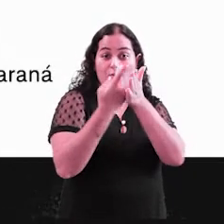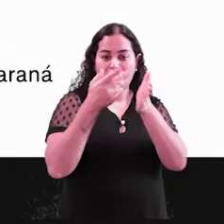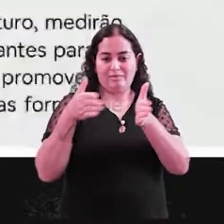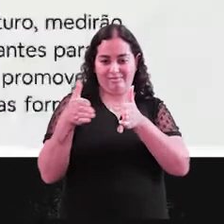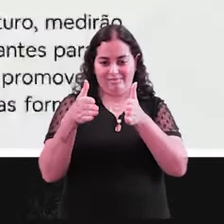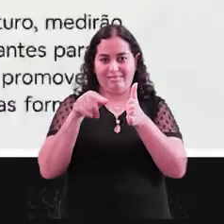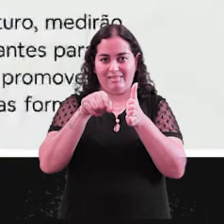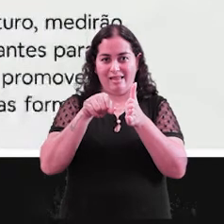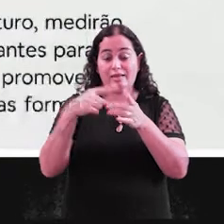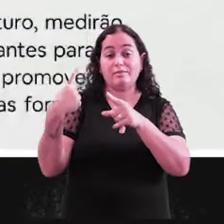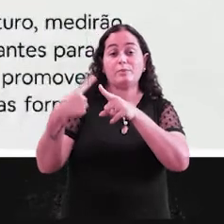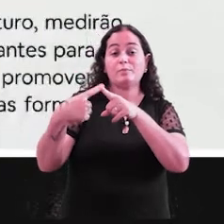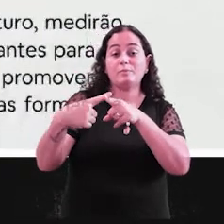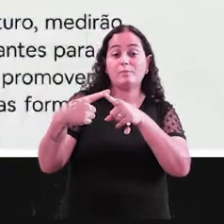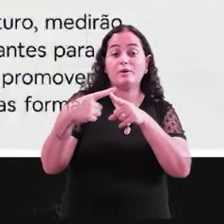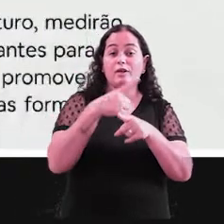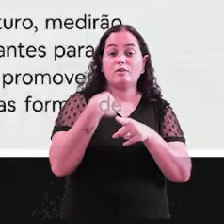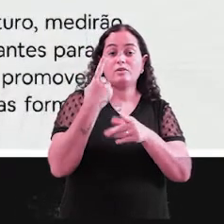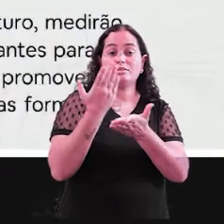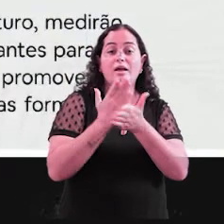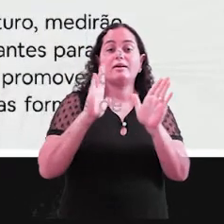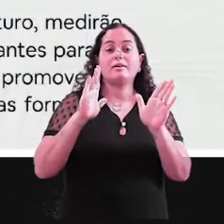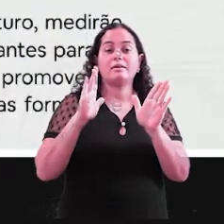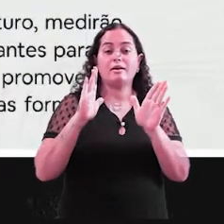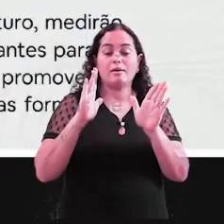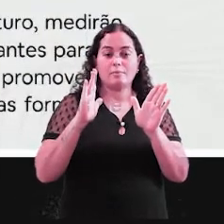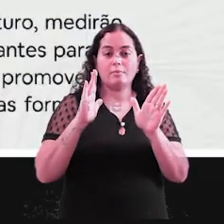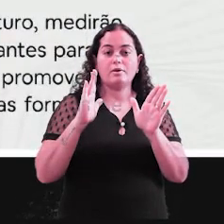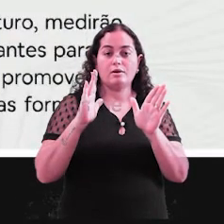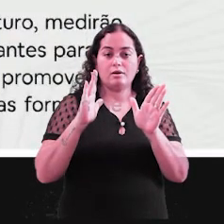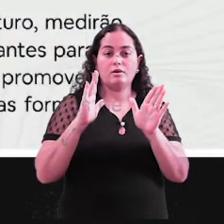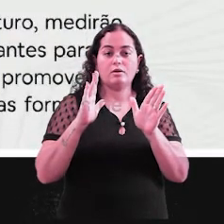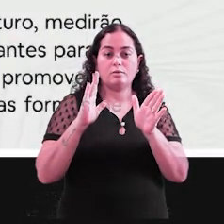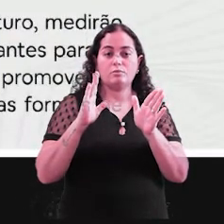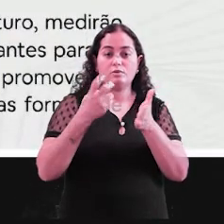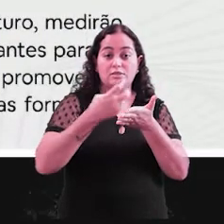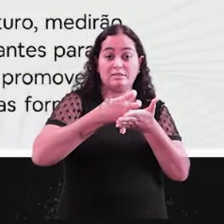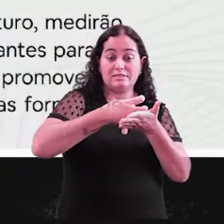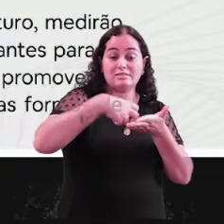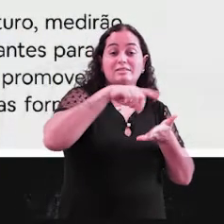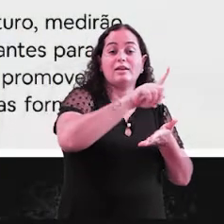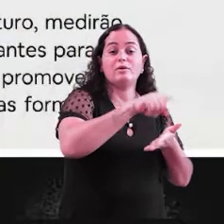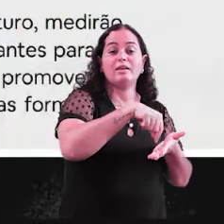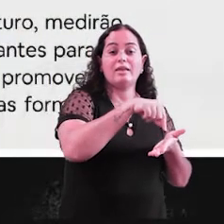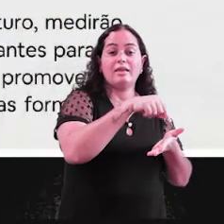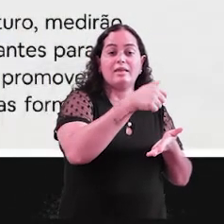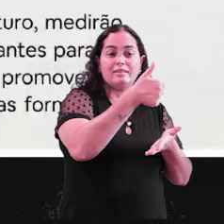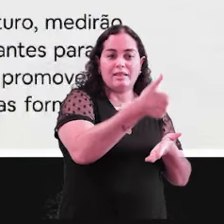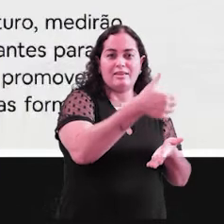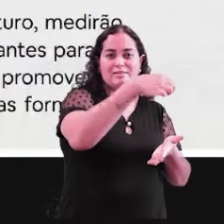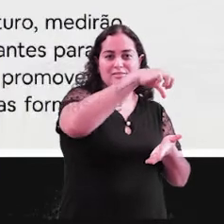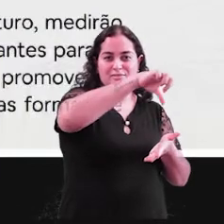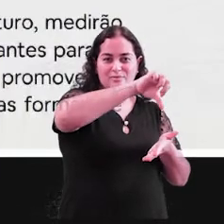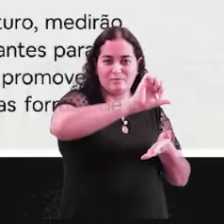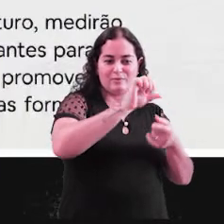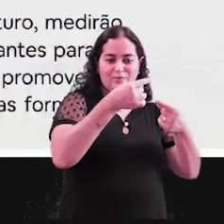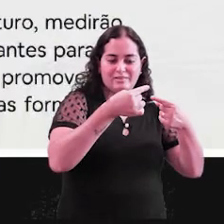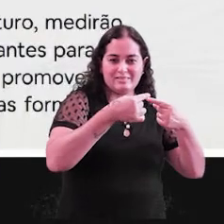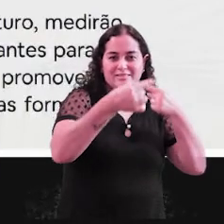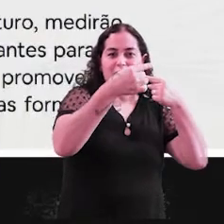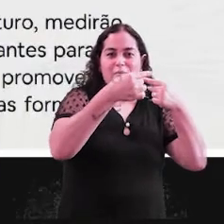nessa data, porque nós acabamos de sair da 19ª Semana Nacional de Museus,